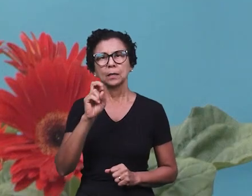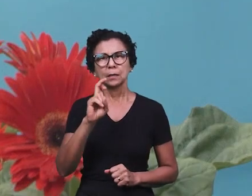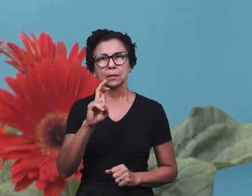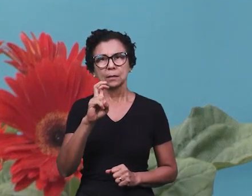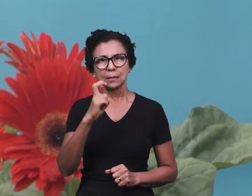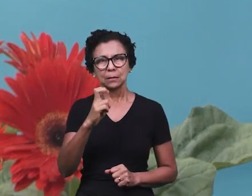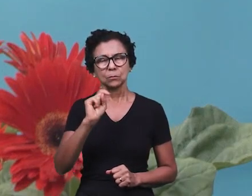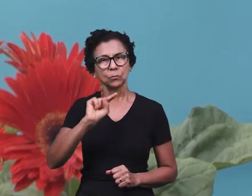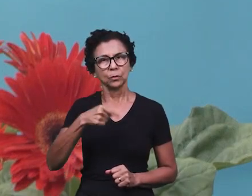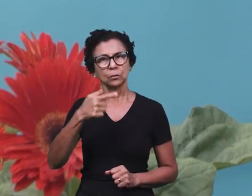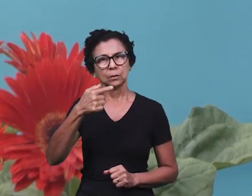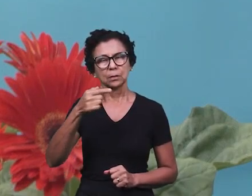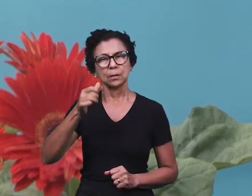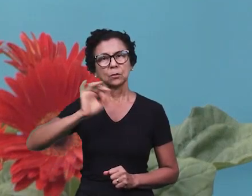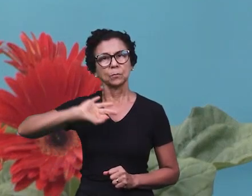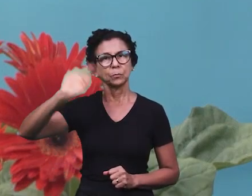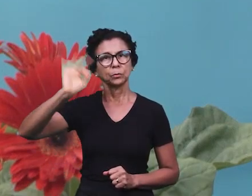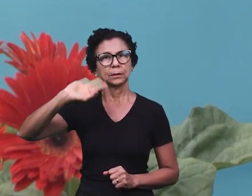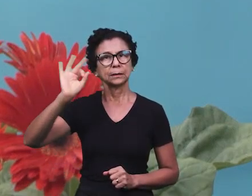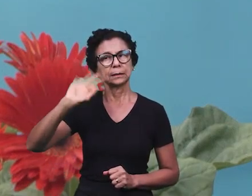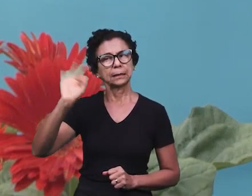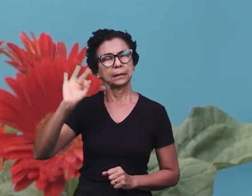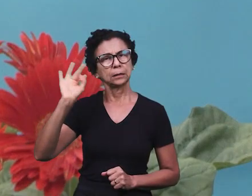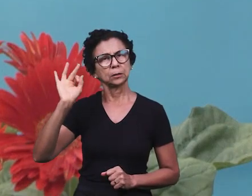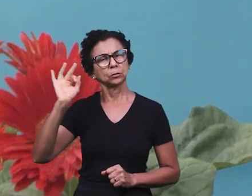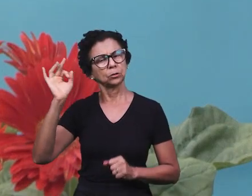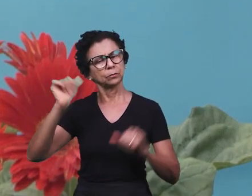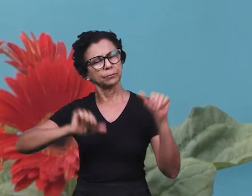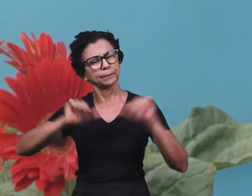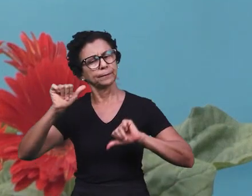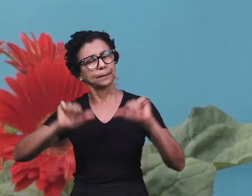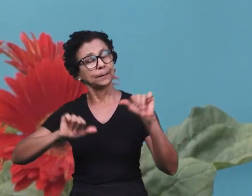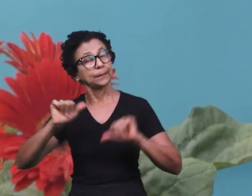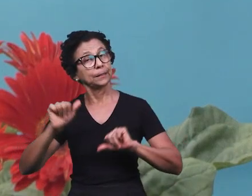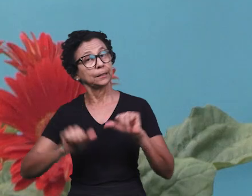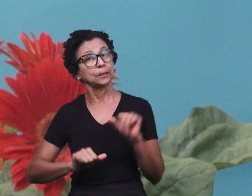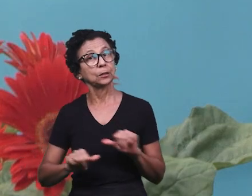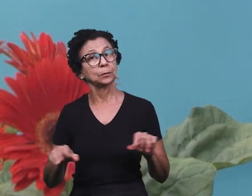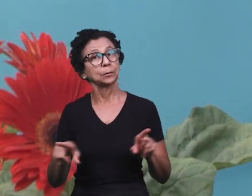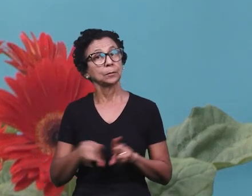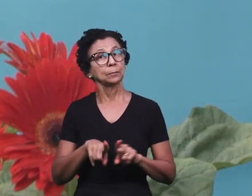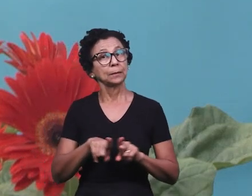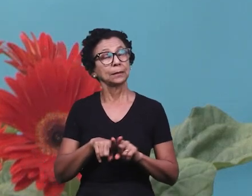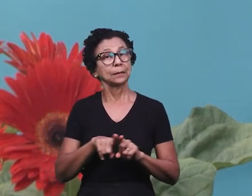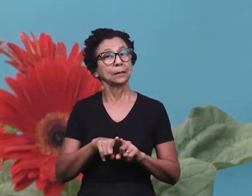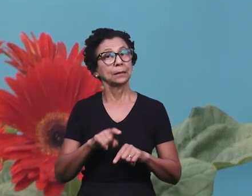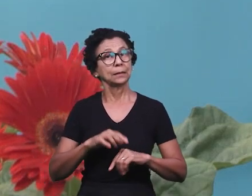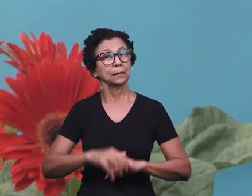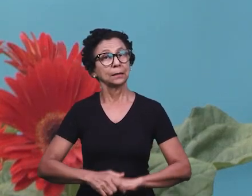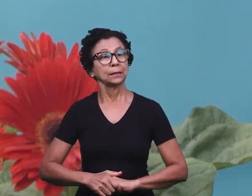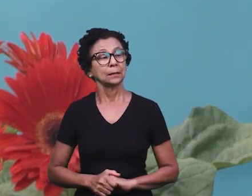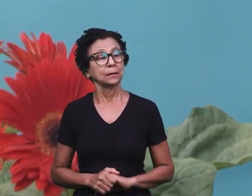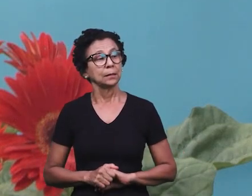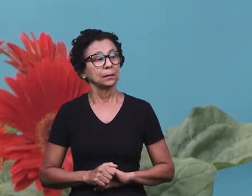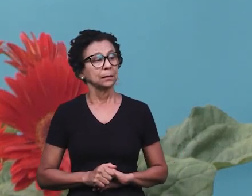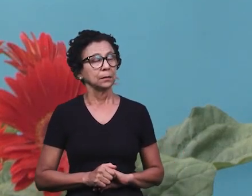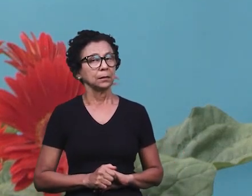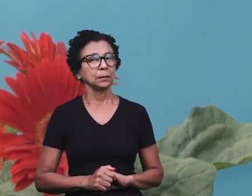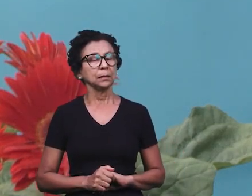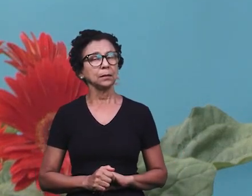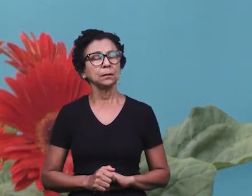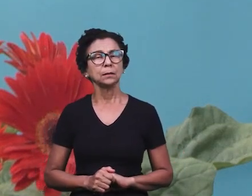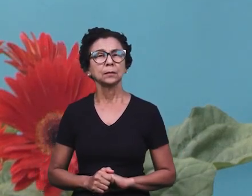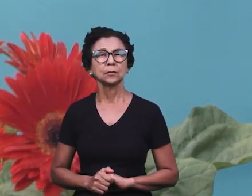faz esse diagnóstico com base nisso daí. Nós ainda temos os testes de tolerância oral à glicose, que a gente